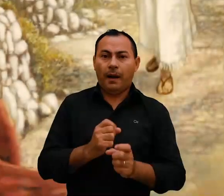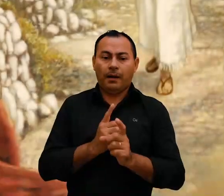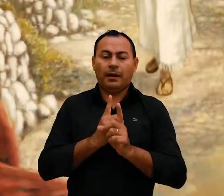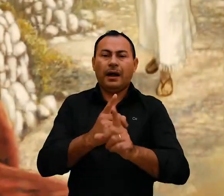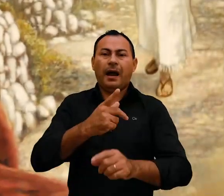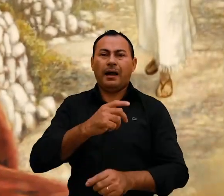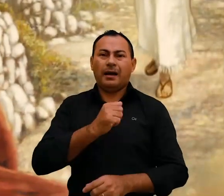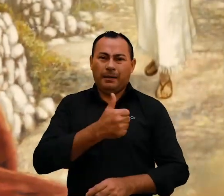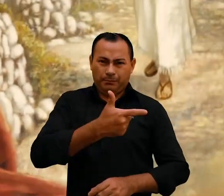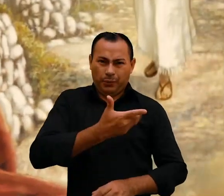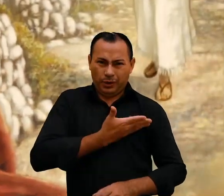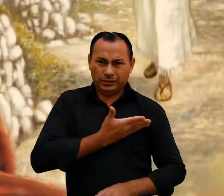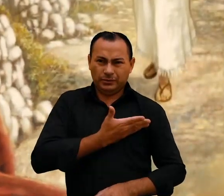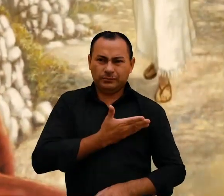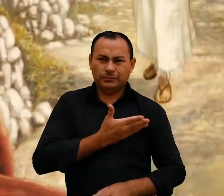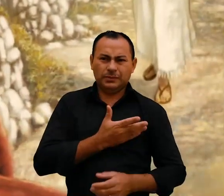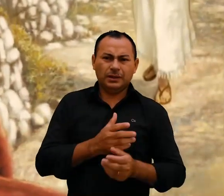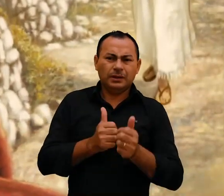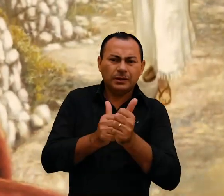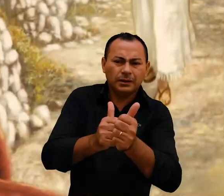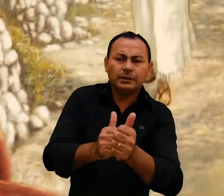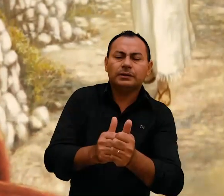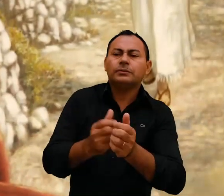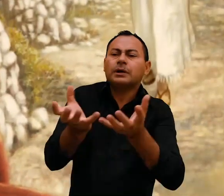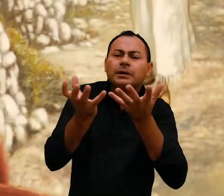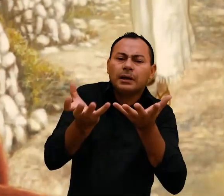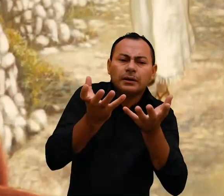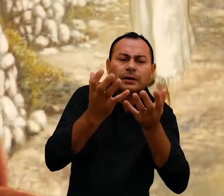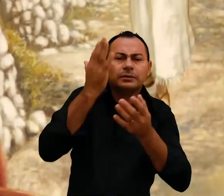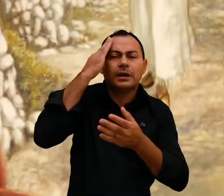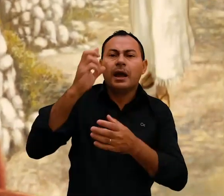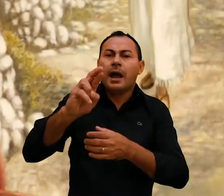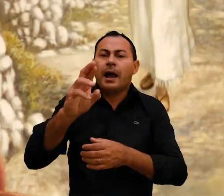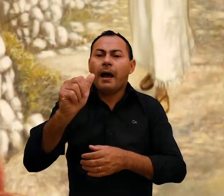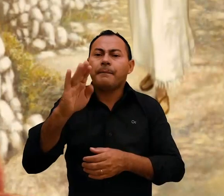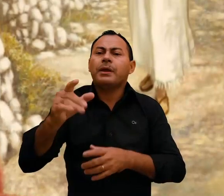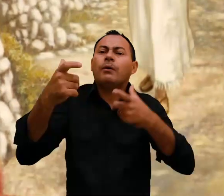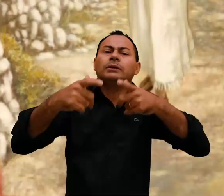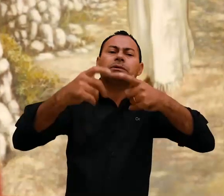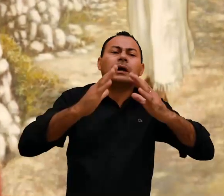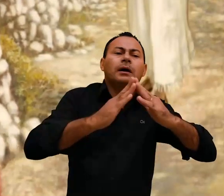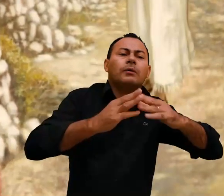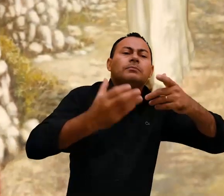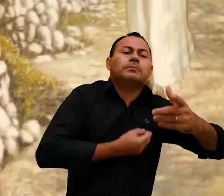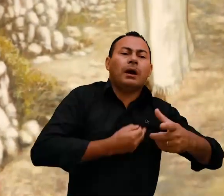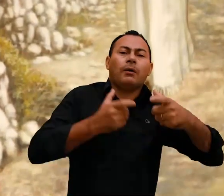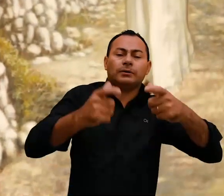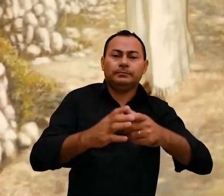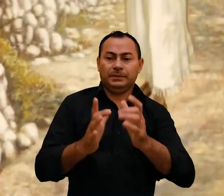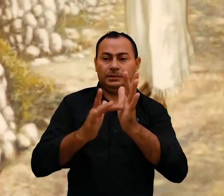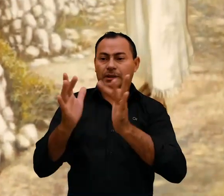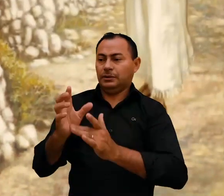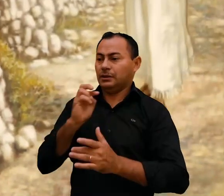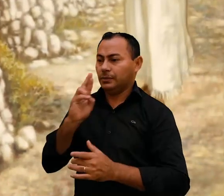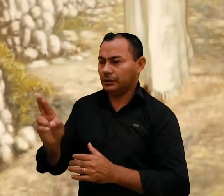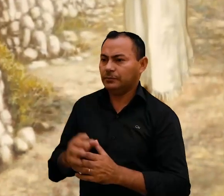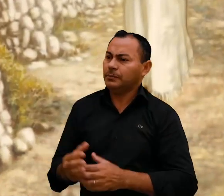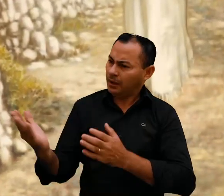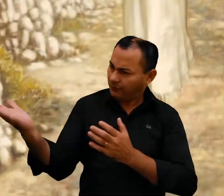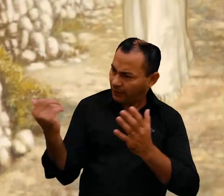Apóstolos o que vocês querem Eles responderam com uma pergunta AB Onde estás hospedados